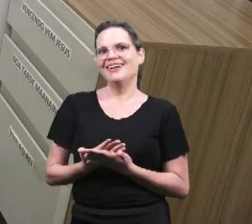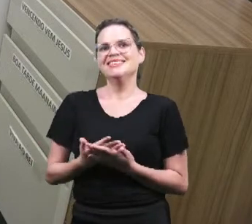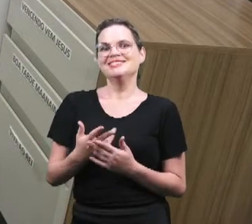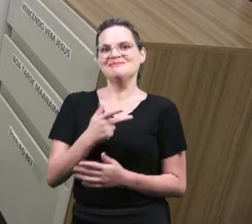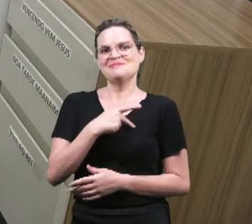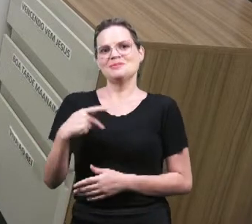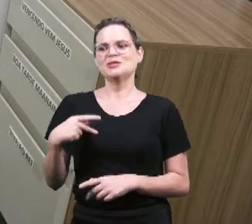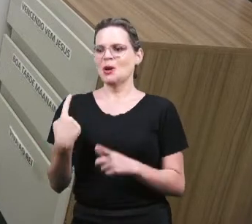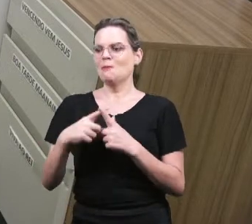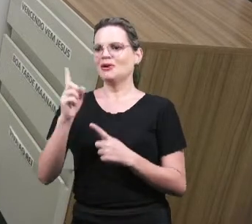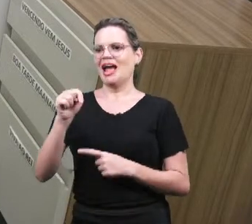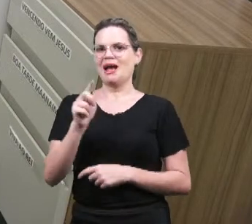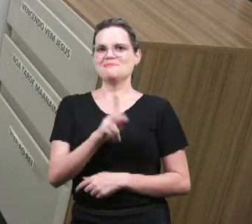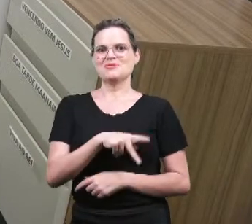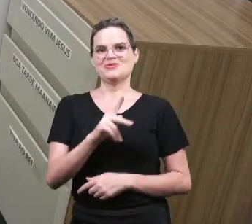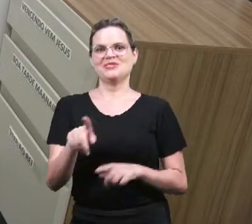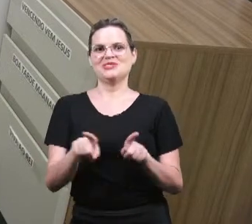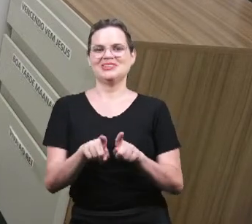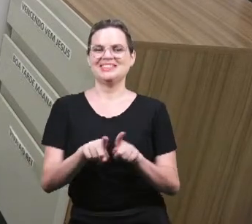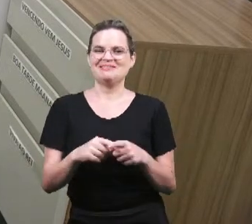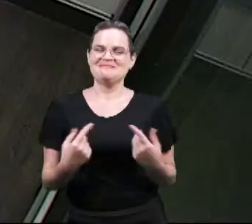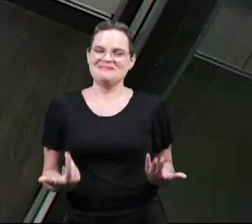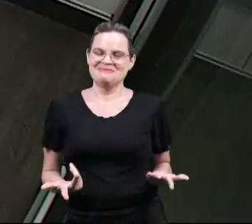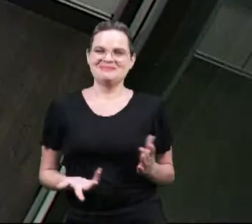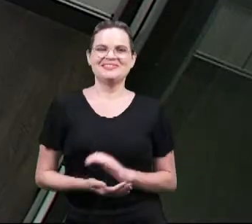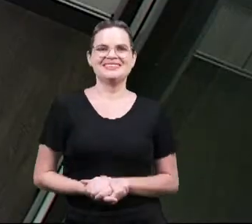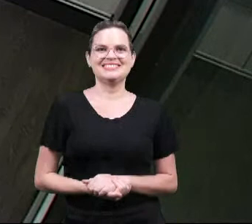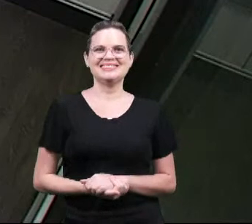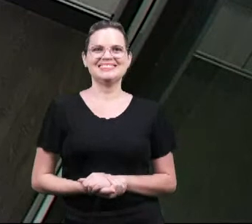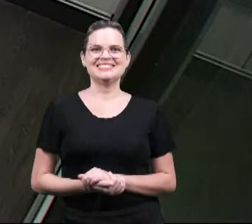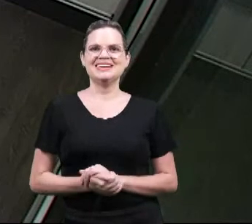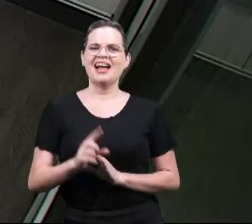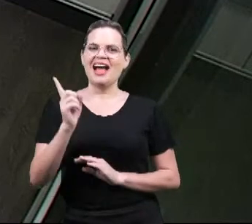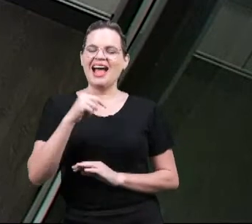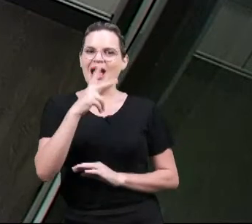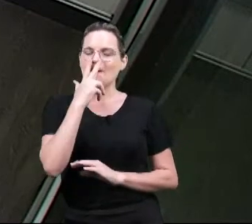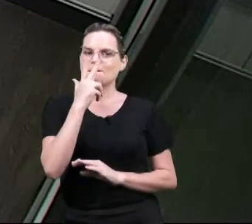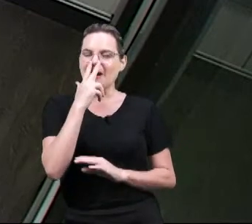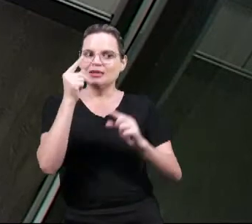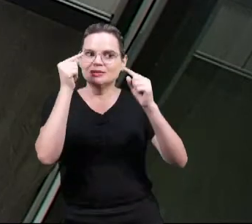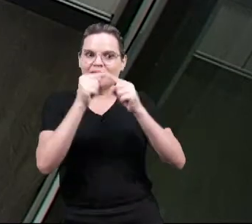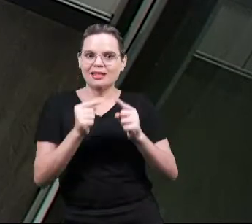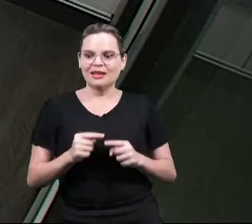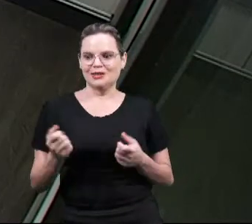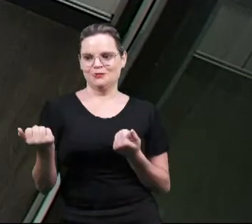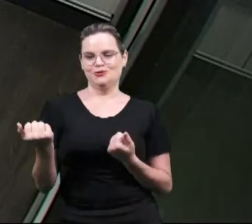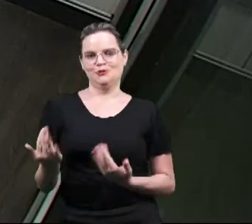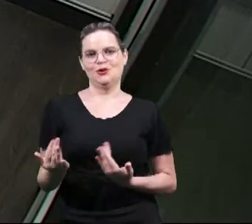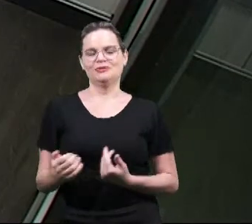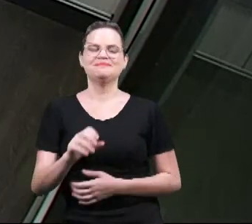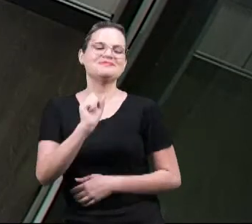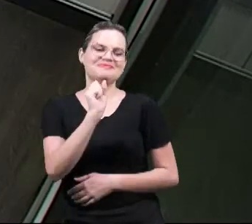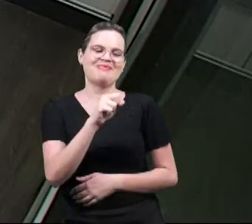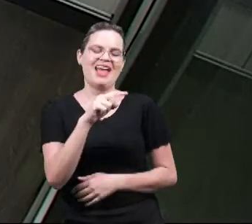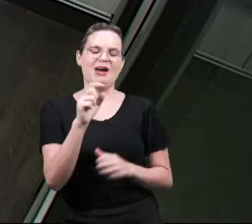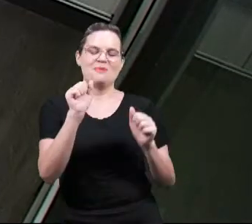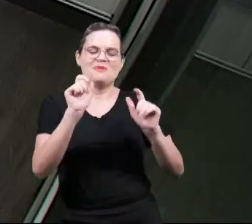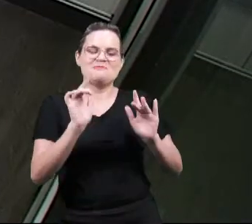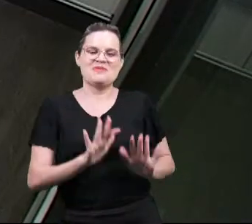né, de ser um professor, pastor e professor. Essa identificação com os nossos jovens. É uma bênção